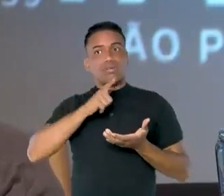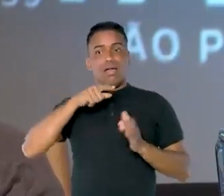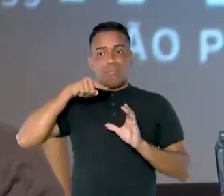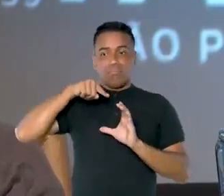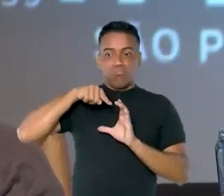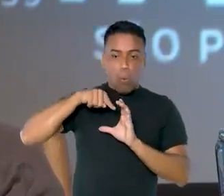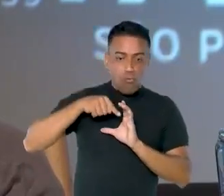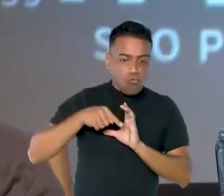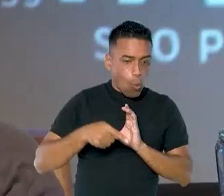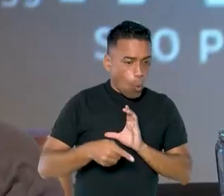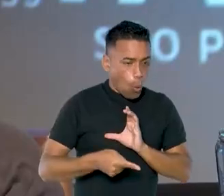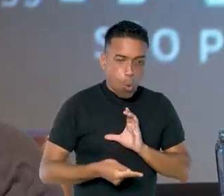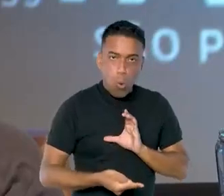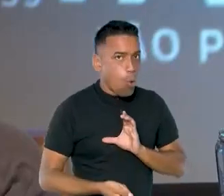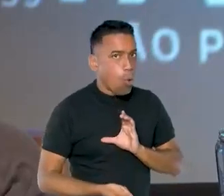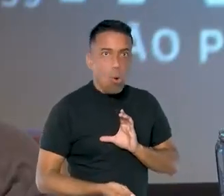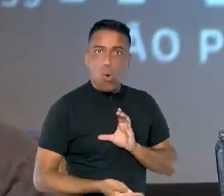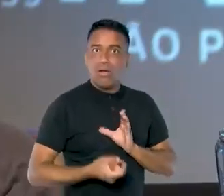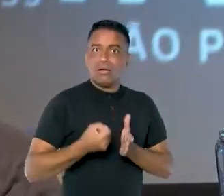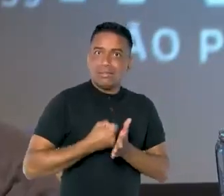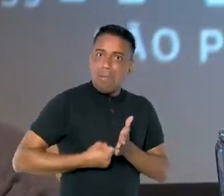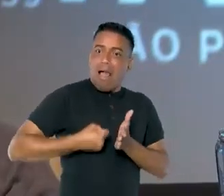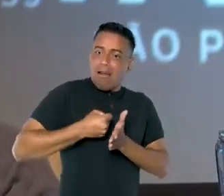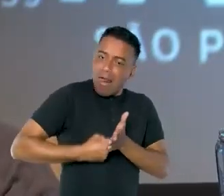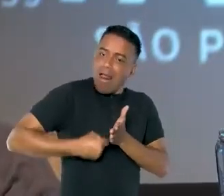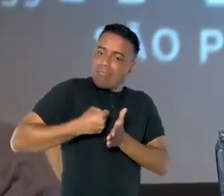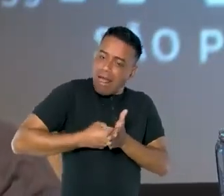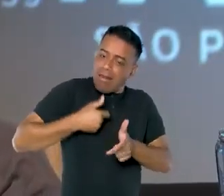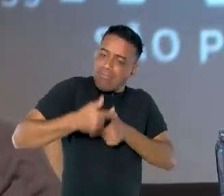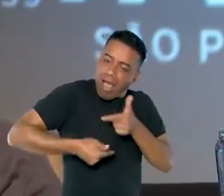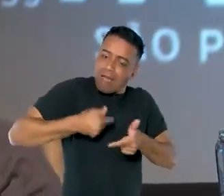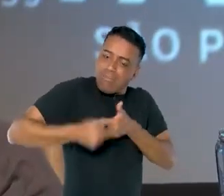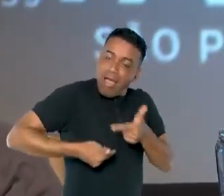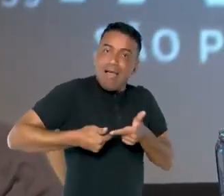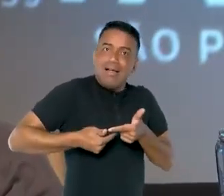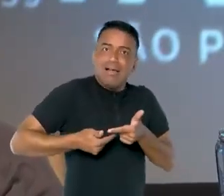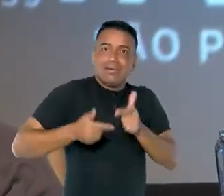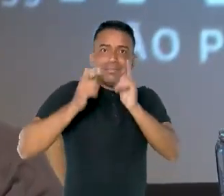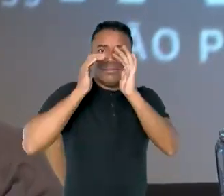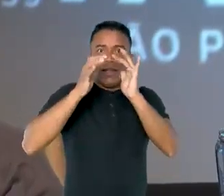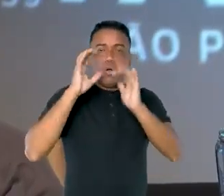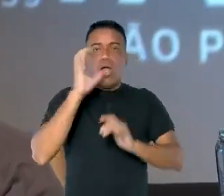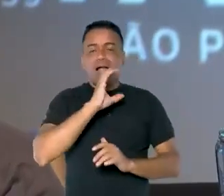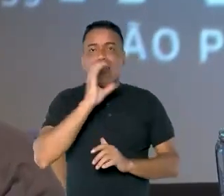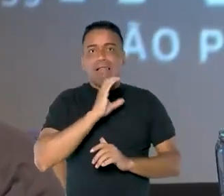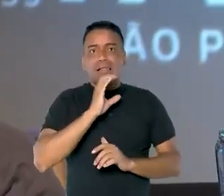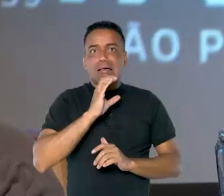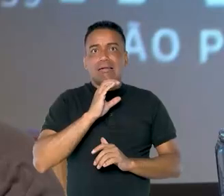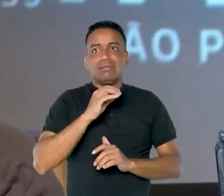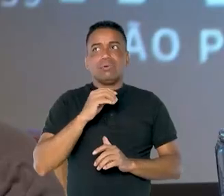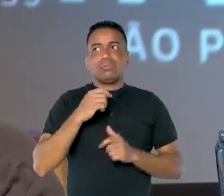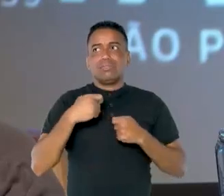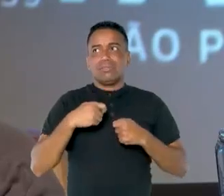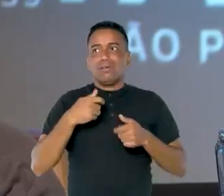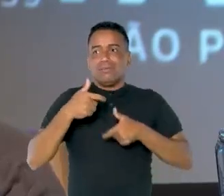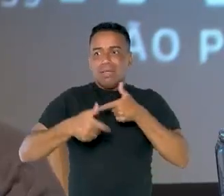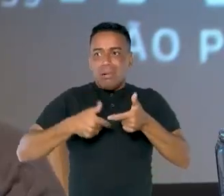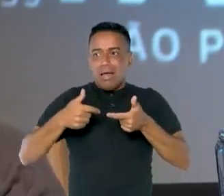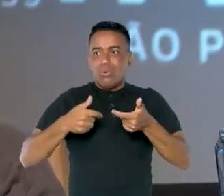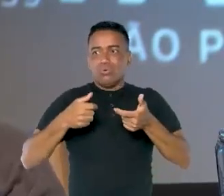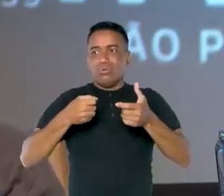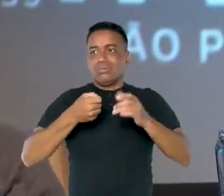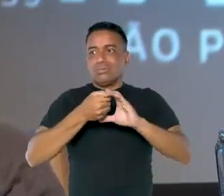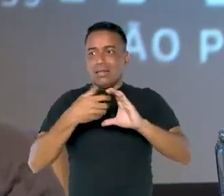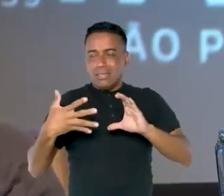e ao trabalho persistente. Então, você tem que trabalhar com todos esses elementos para poder